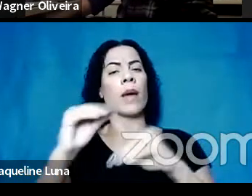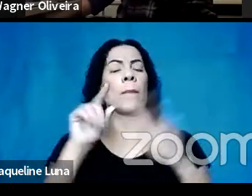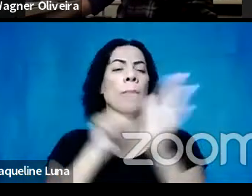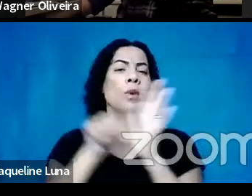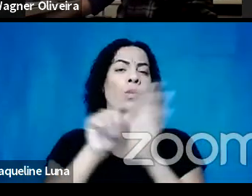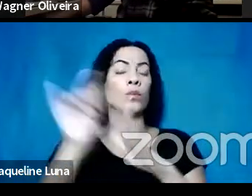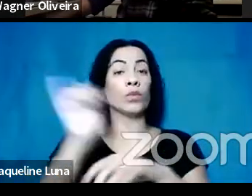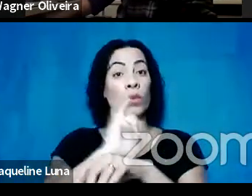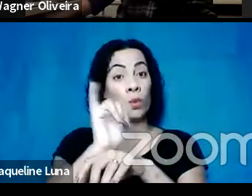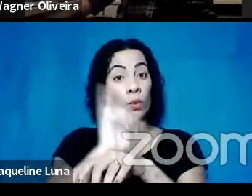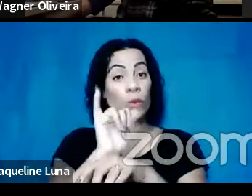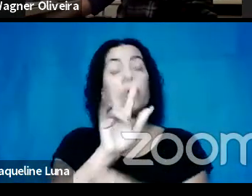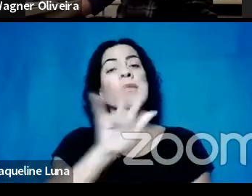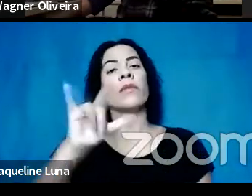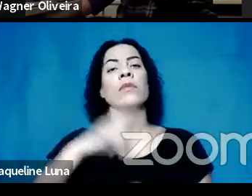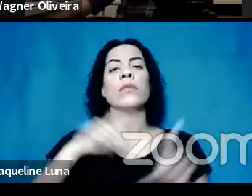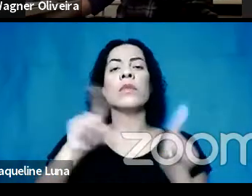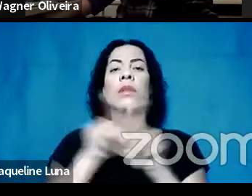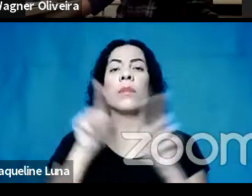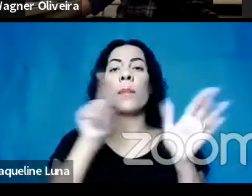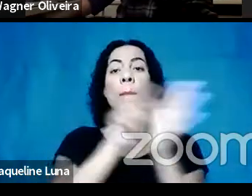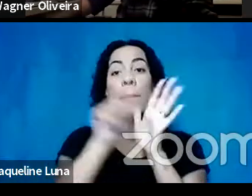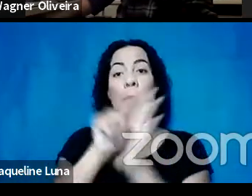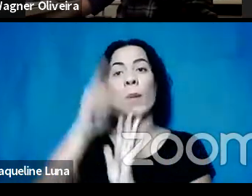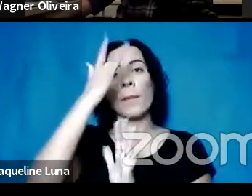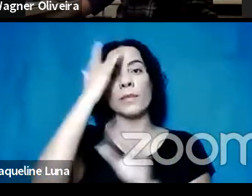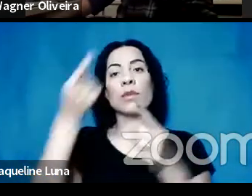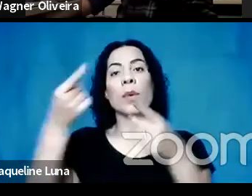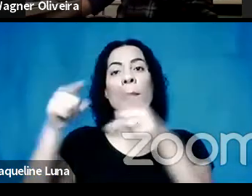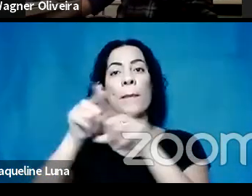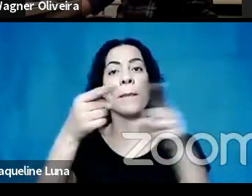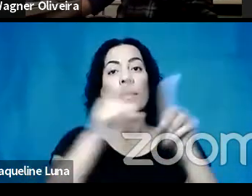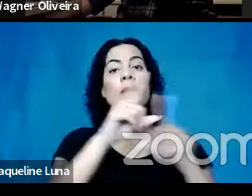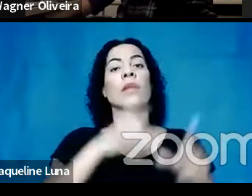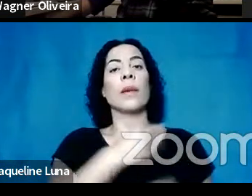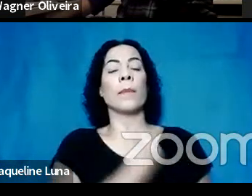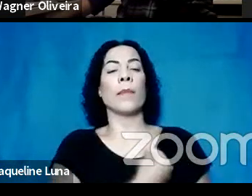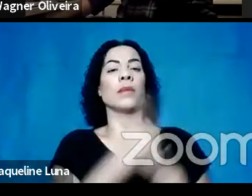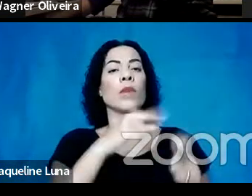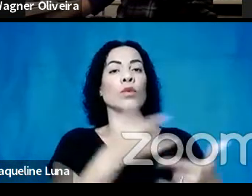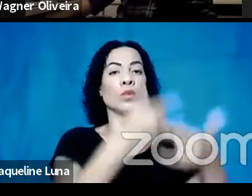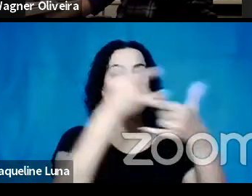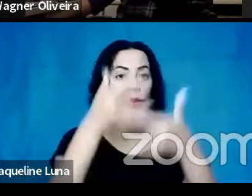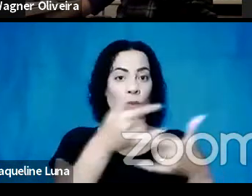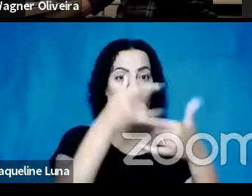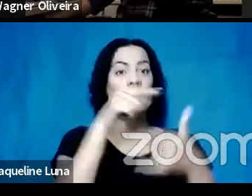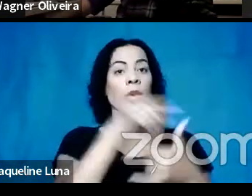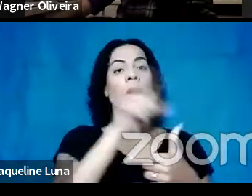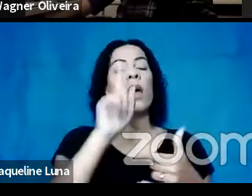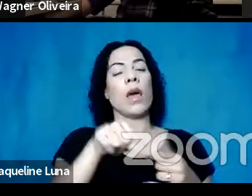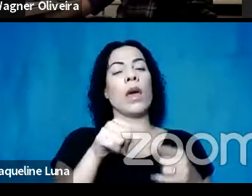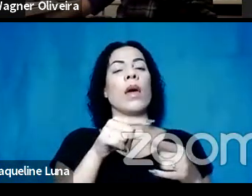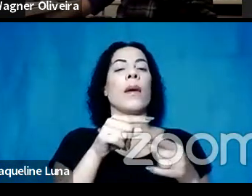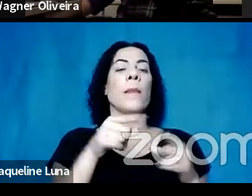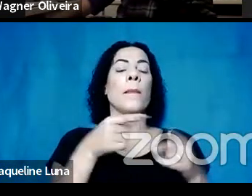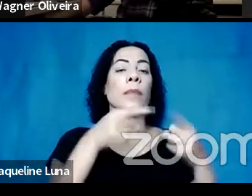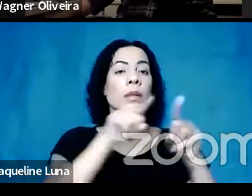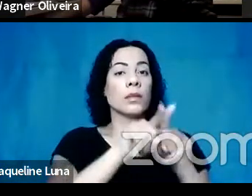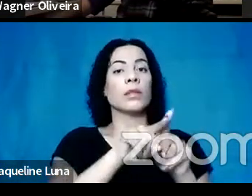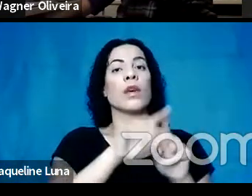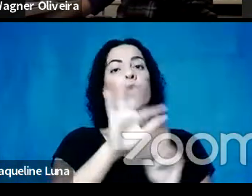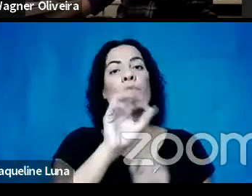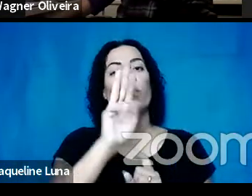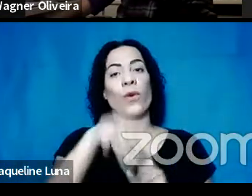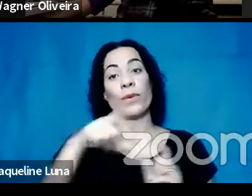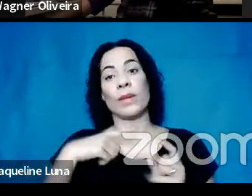vai ter aqui também perguntas dos nossos parceiros que estão na sala do Zoom, que são os membros do Fórum de Divulgação Científica. Então, a gente está com a sala aqui cheia de